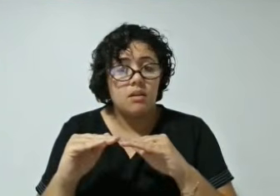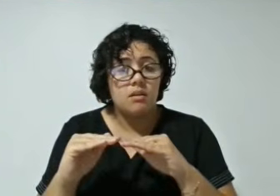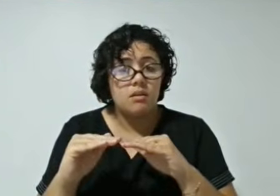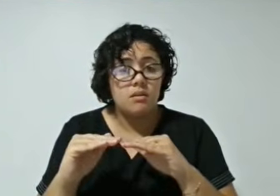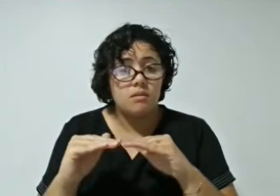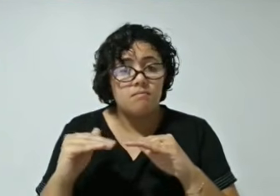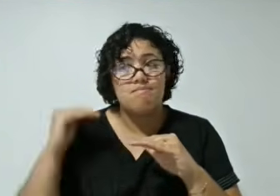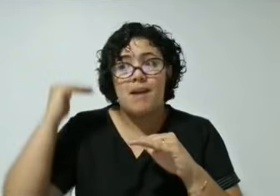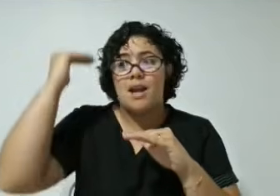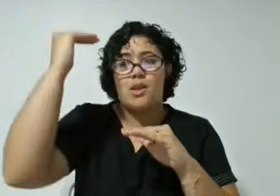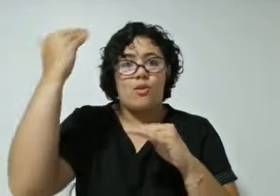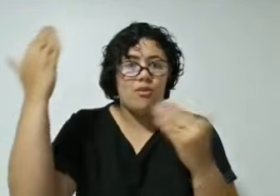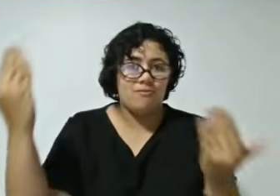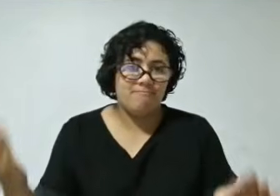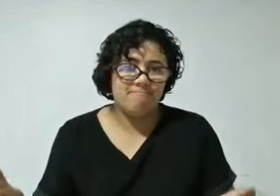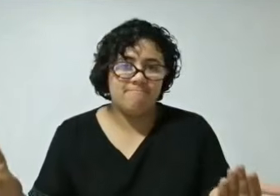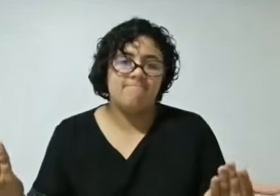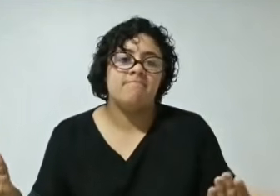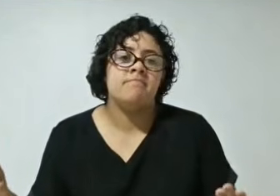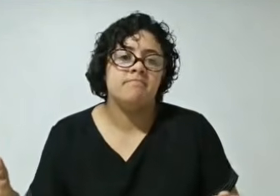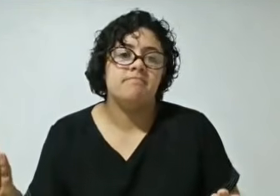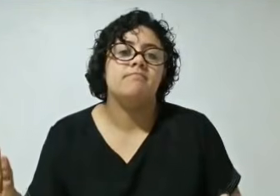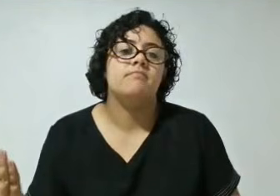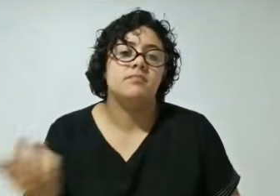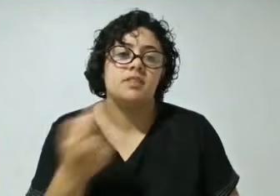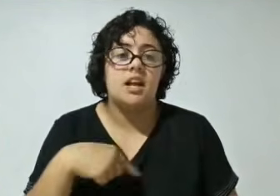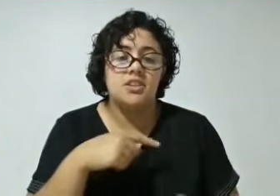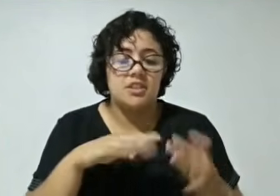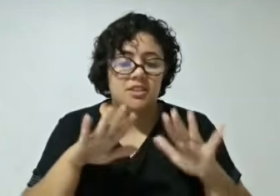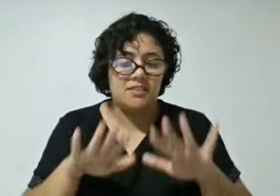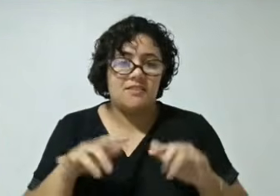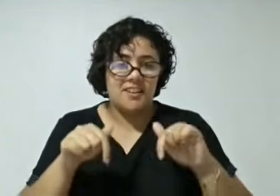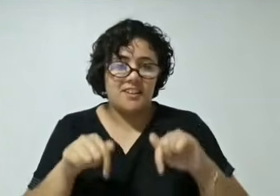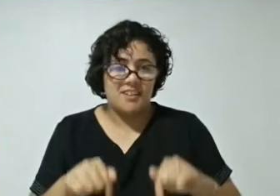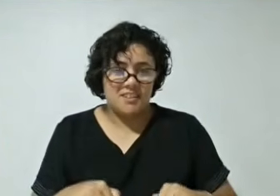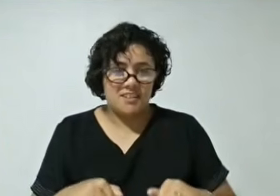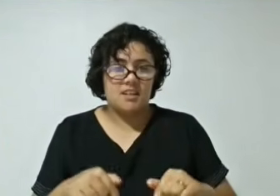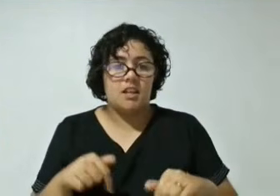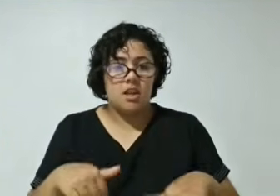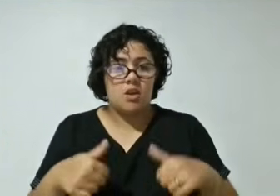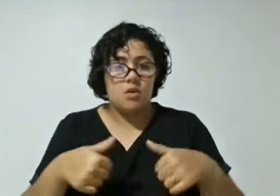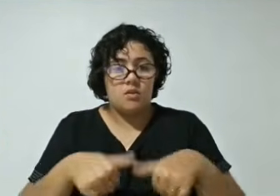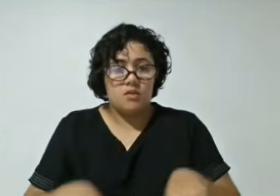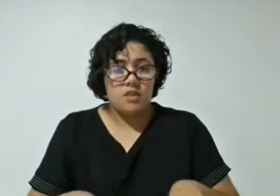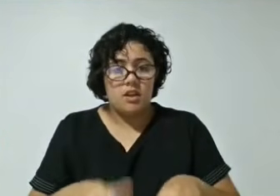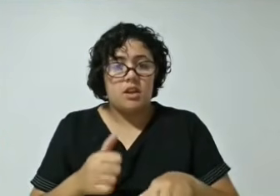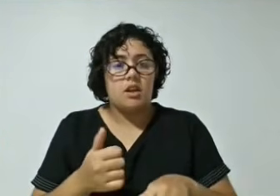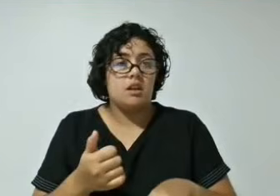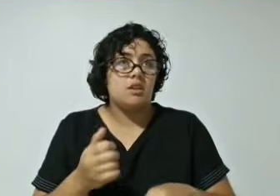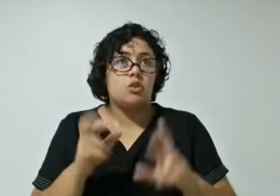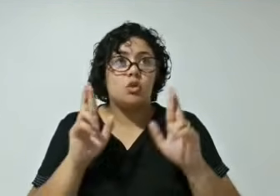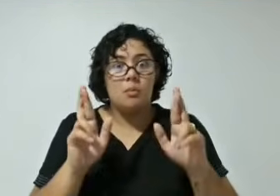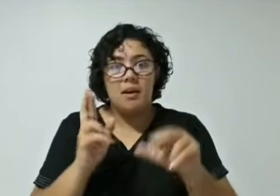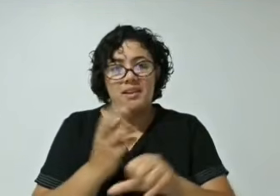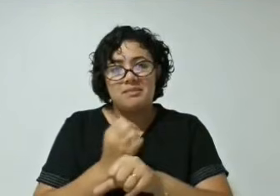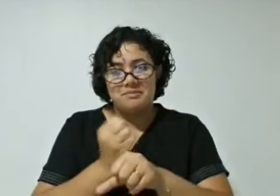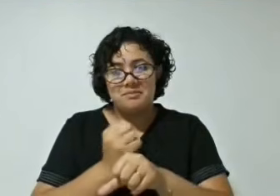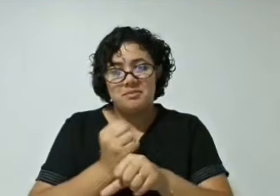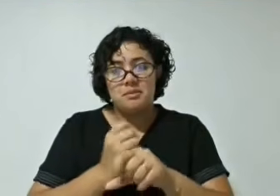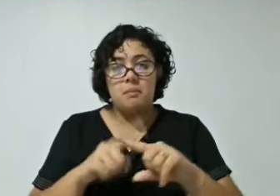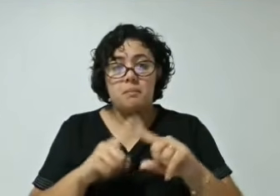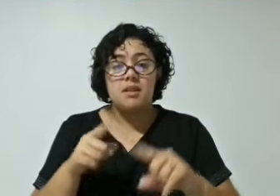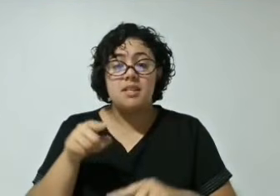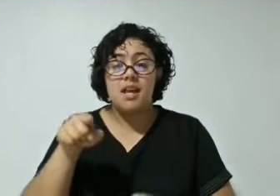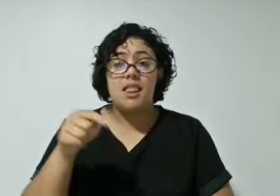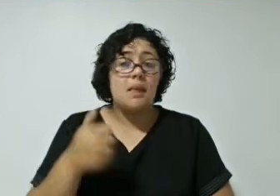nós. Nós estamos aqui, vamos ficar, eu ainda vou ficar por um tempo, espero que bastante tempo, mas ela sobrevive a nós,